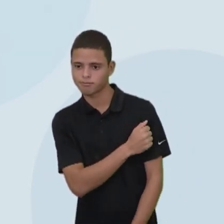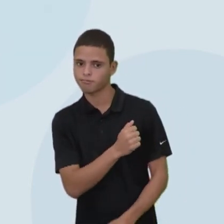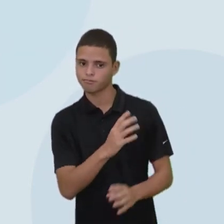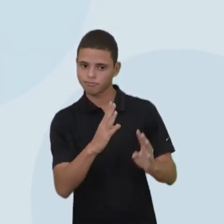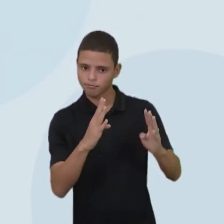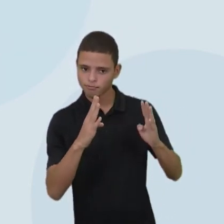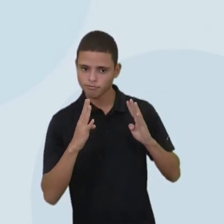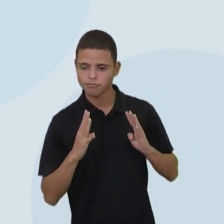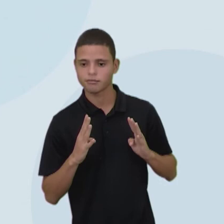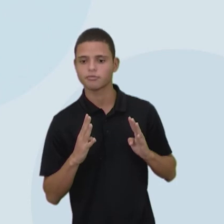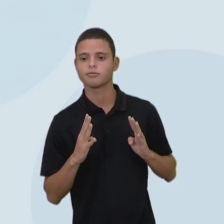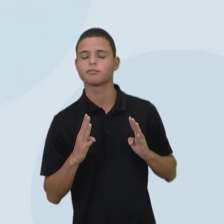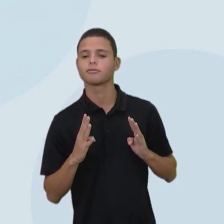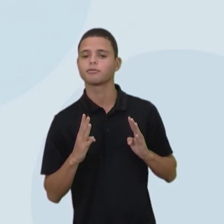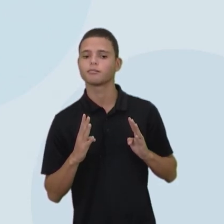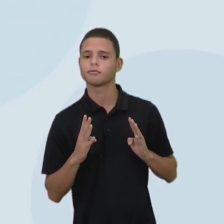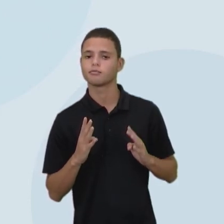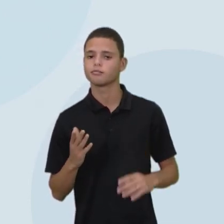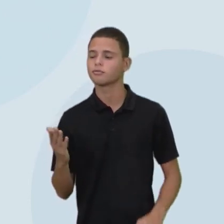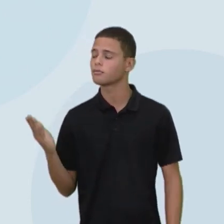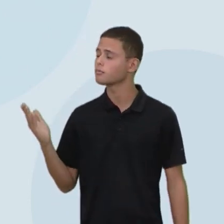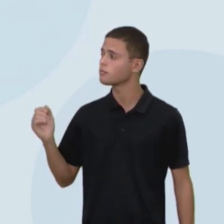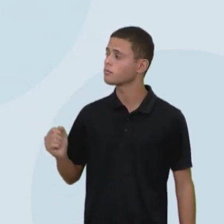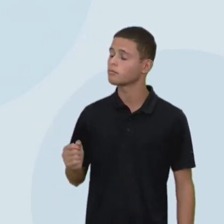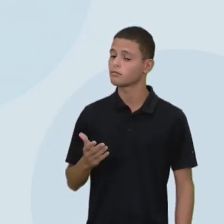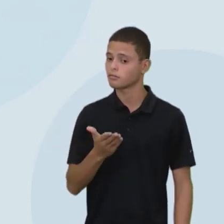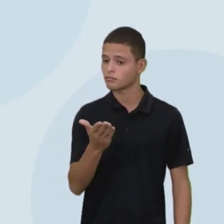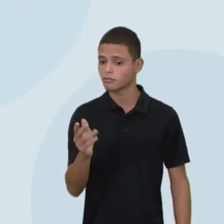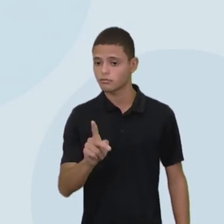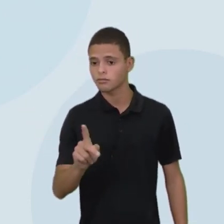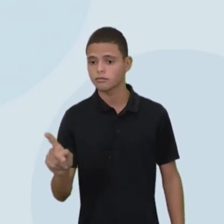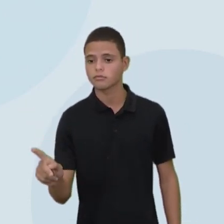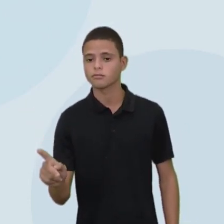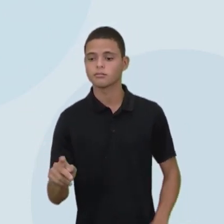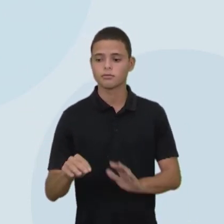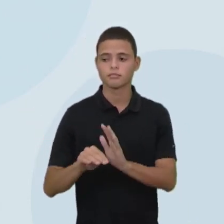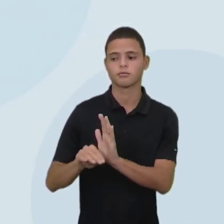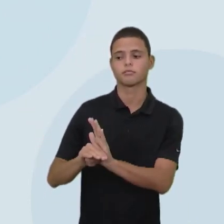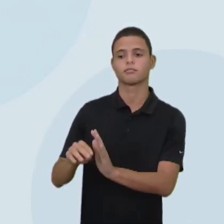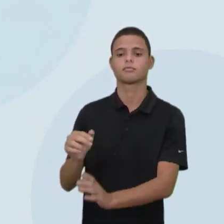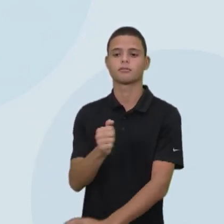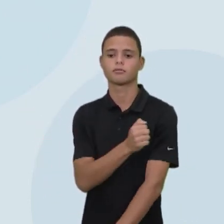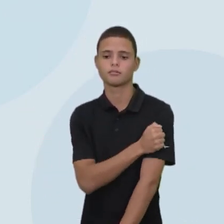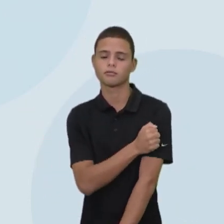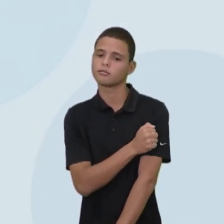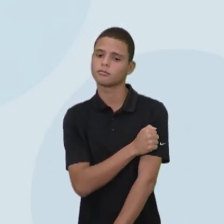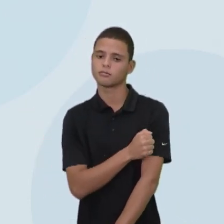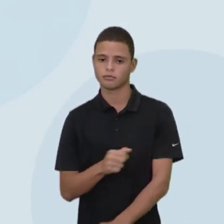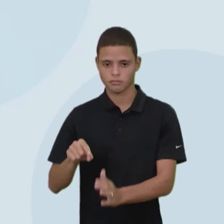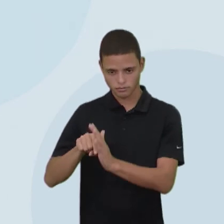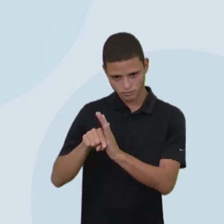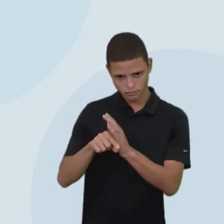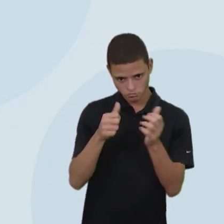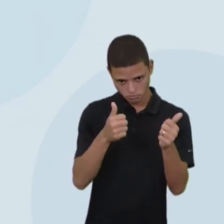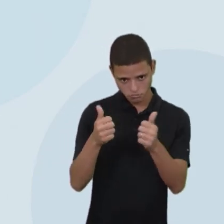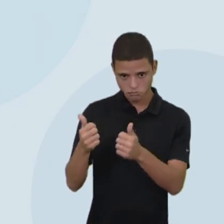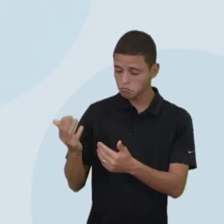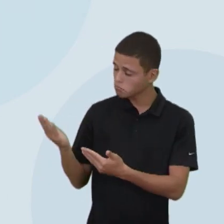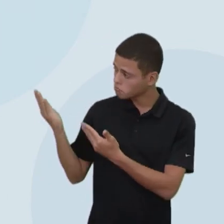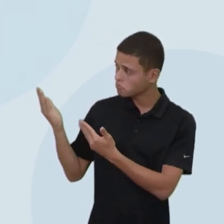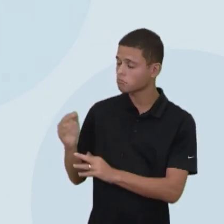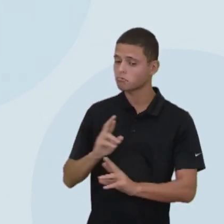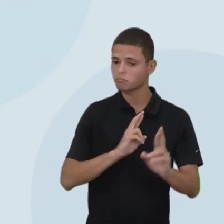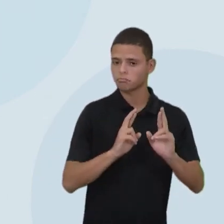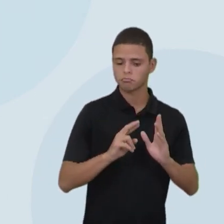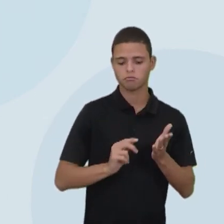acompanhando, né, auxilie, né, para você professor, então auxilie os seus alunos nessa pesquisa a respeito dos